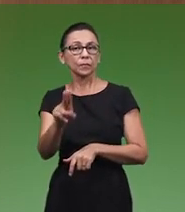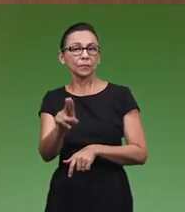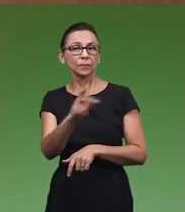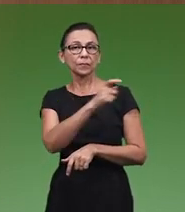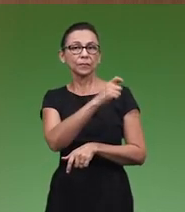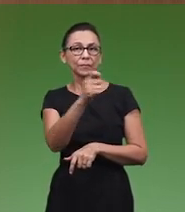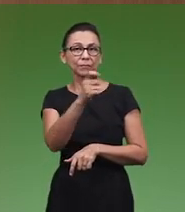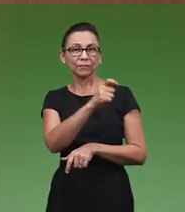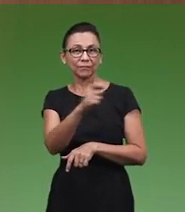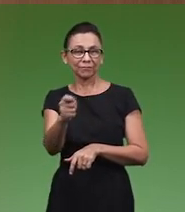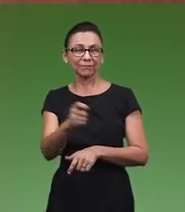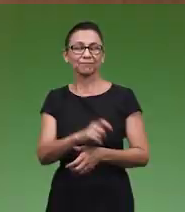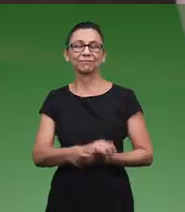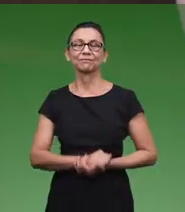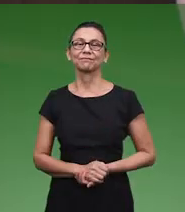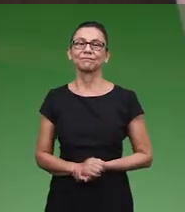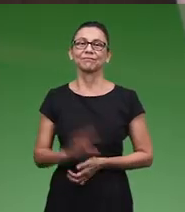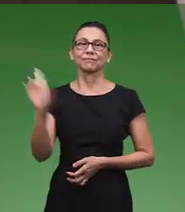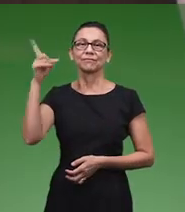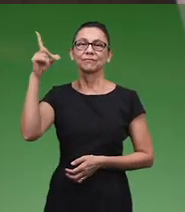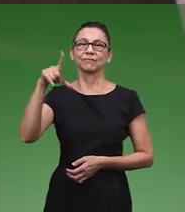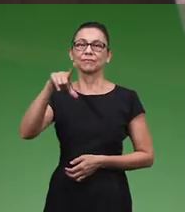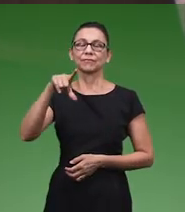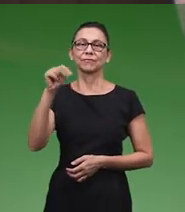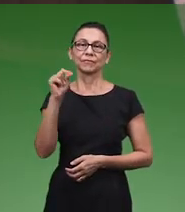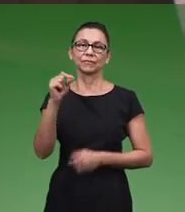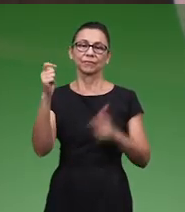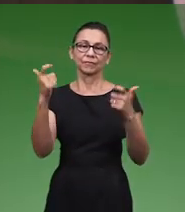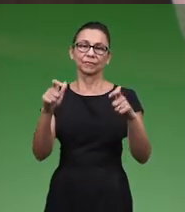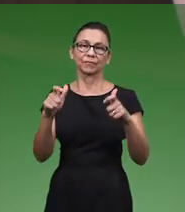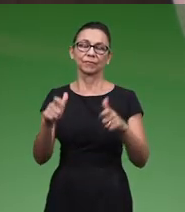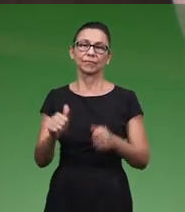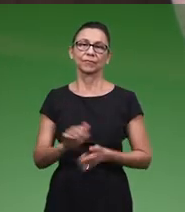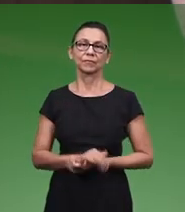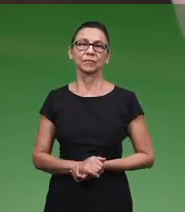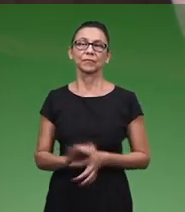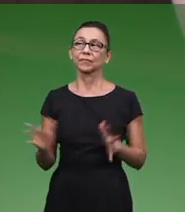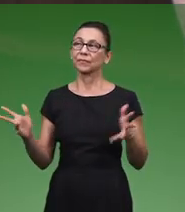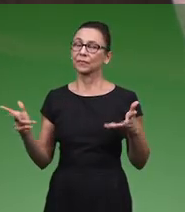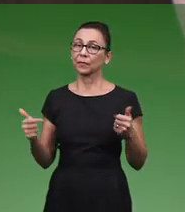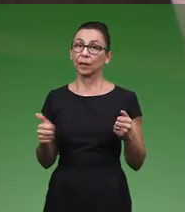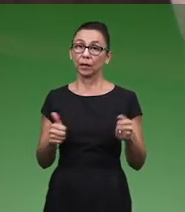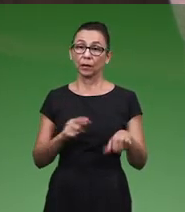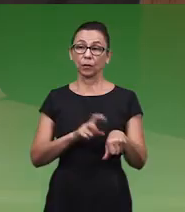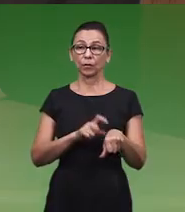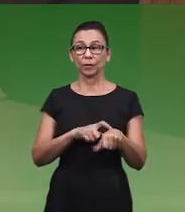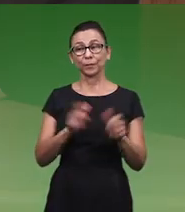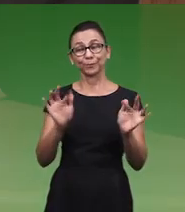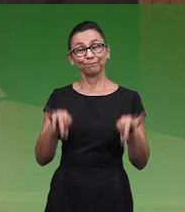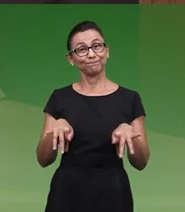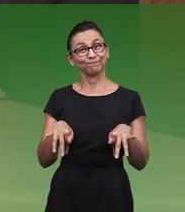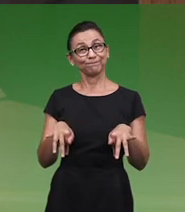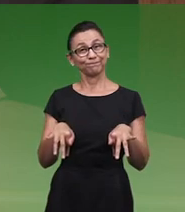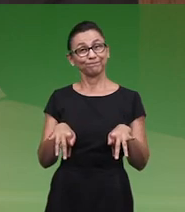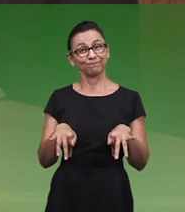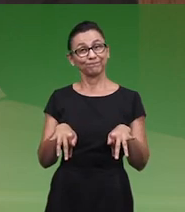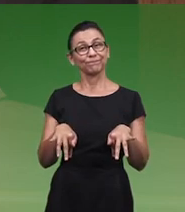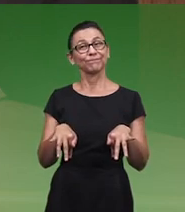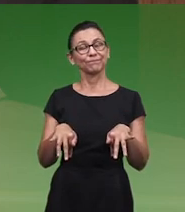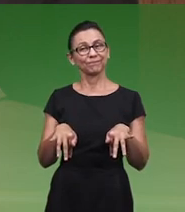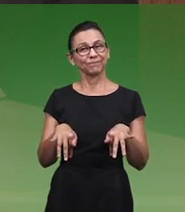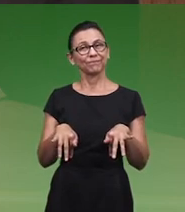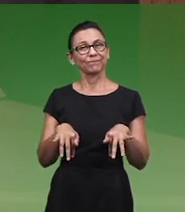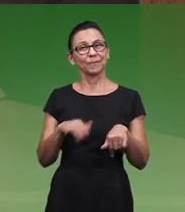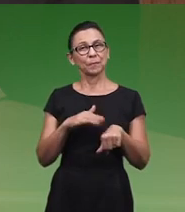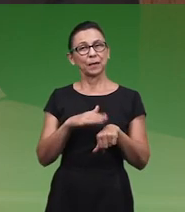Davi escolhe esse lugar. Que maravilha. Nosso tempo está chegando ao final aqui, pastor Antônio Carlos, e há